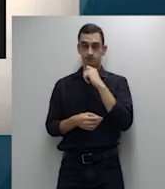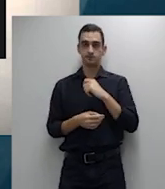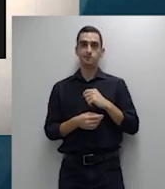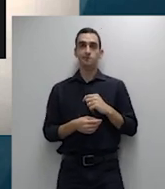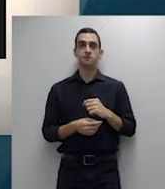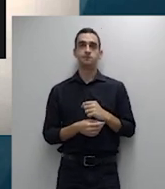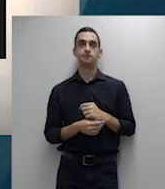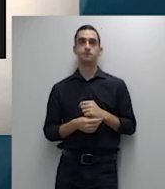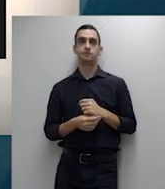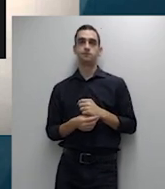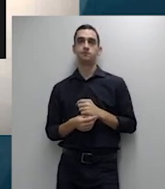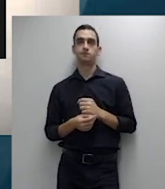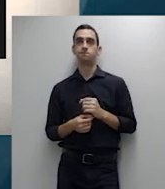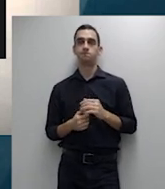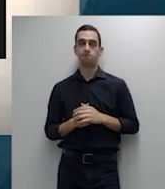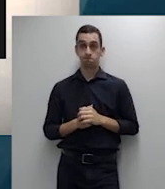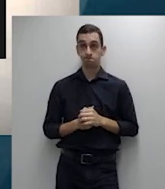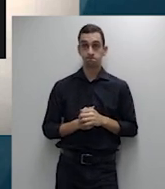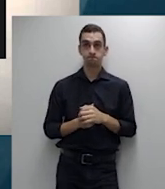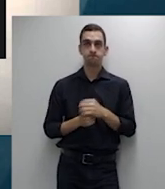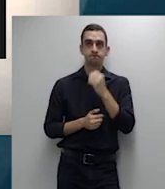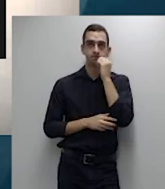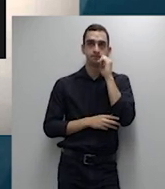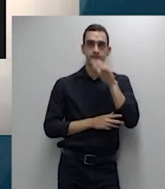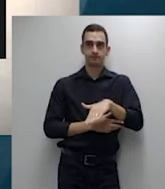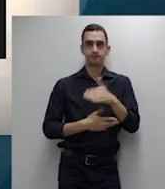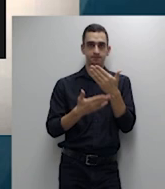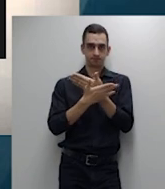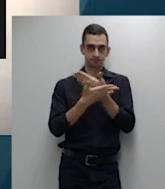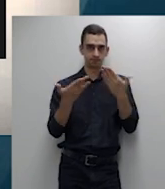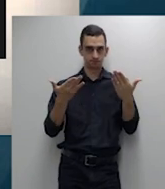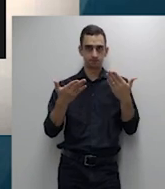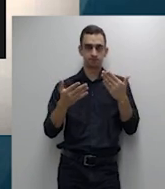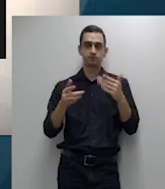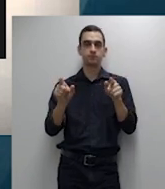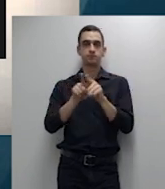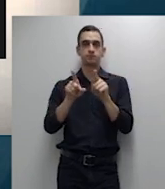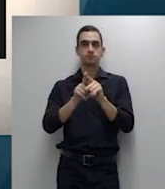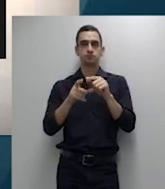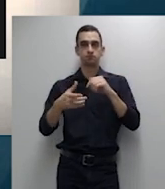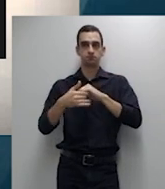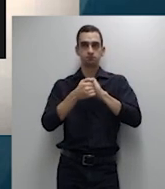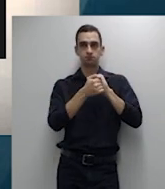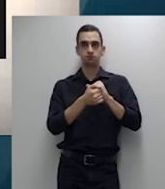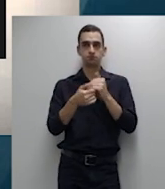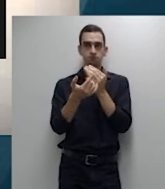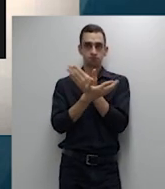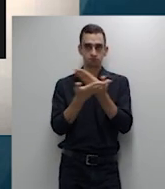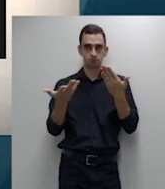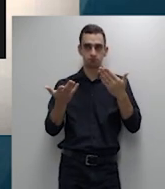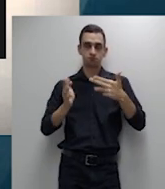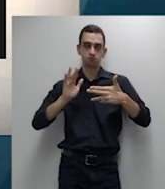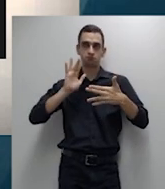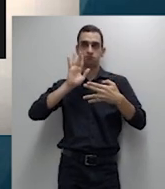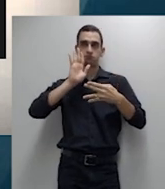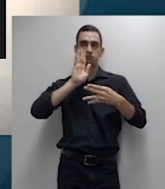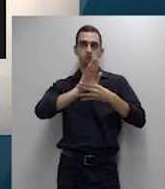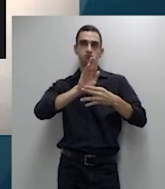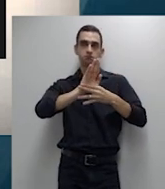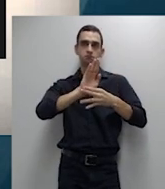presidente Boa tarde cumprimento a todos os eminentes causídicos pronunciaram